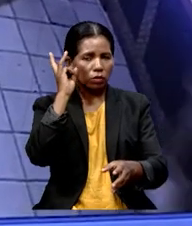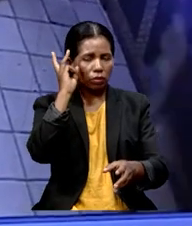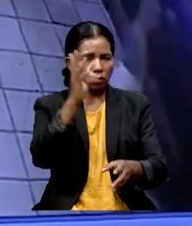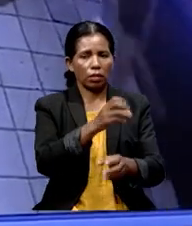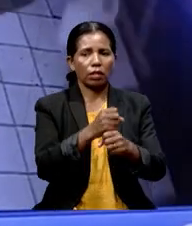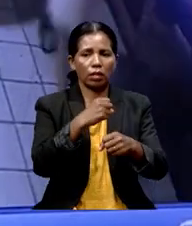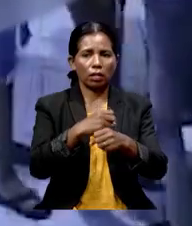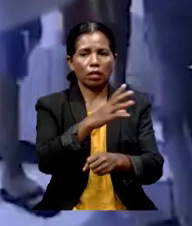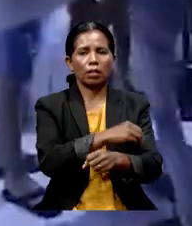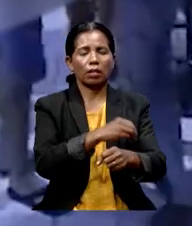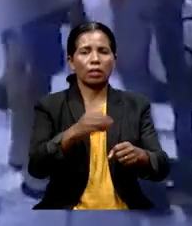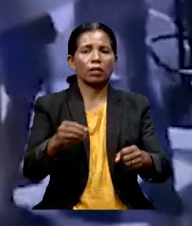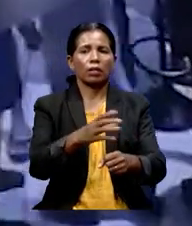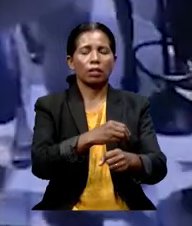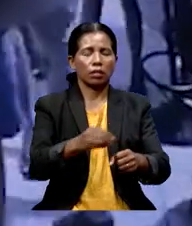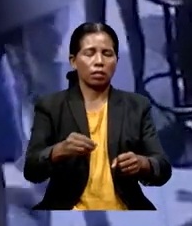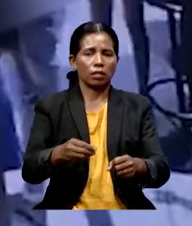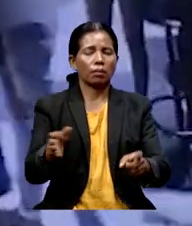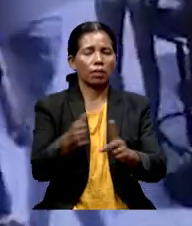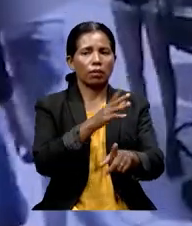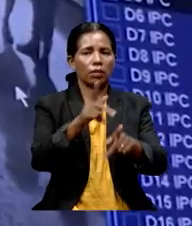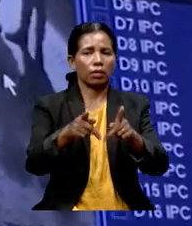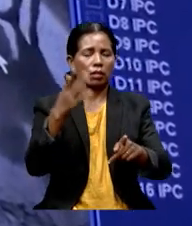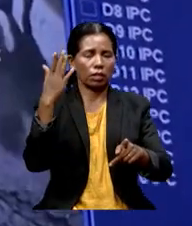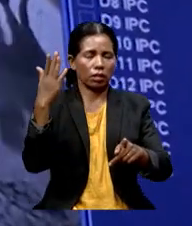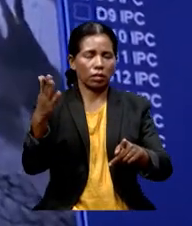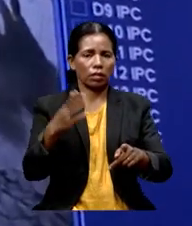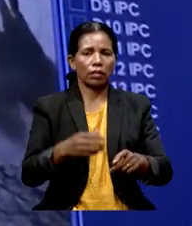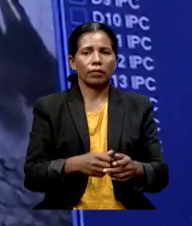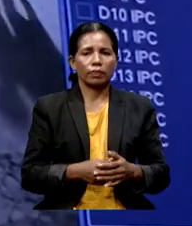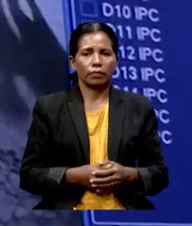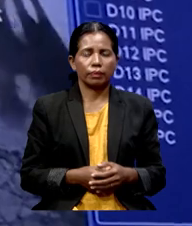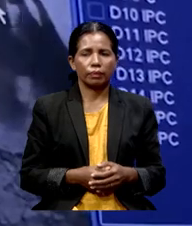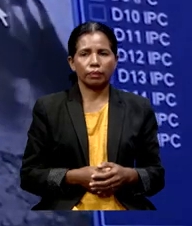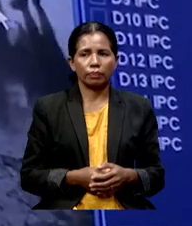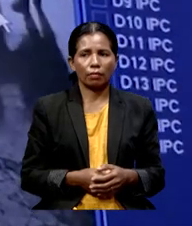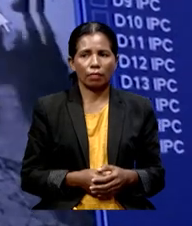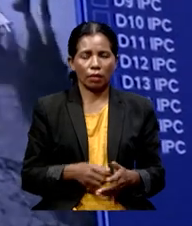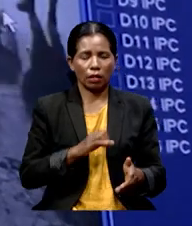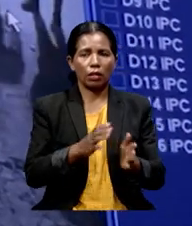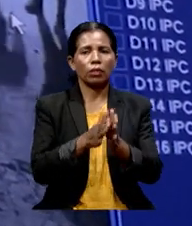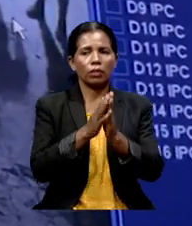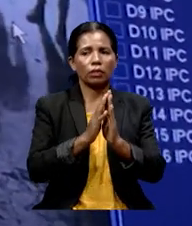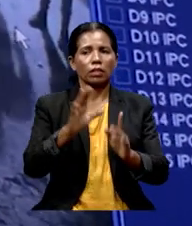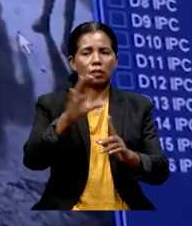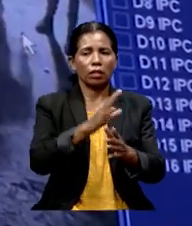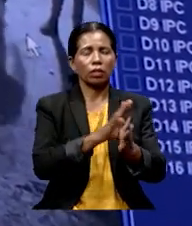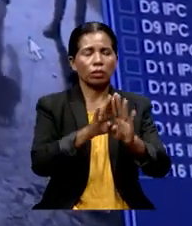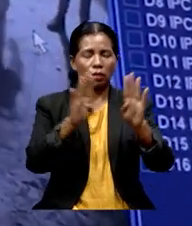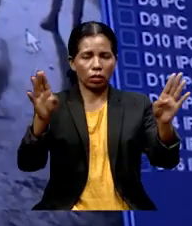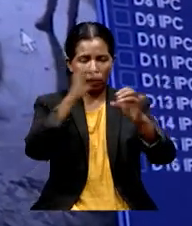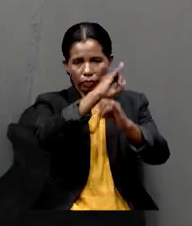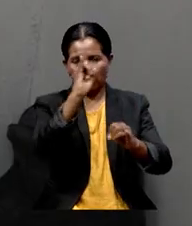mosalo agressão físico e a karaoke fatin e a bairro dos grilhos foi lalaisne. Russo comando atu loca investigação